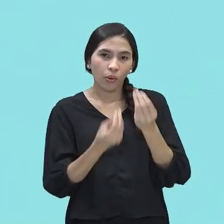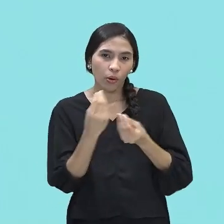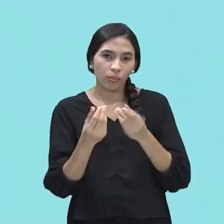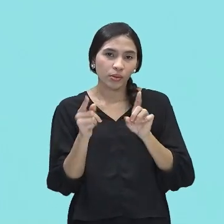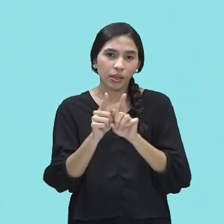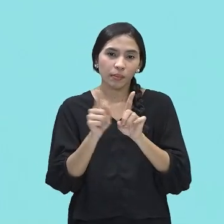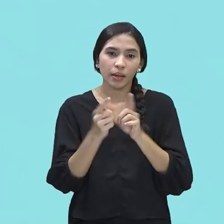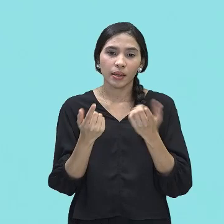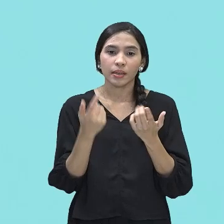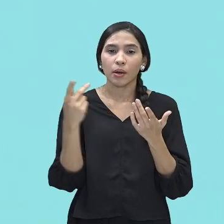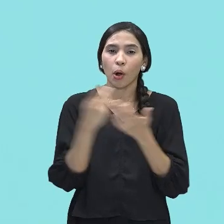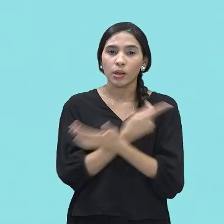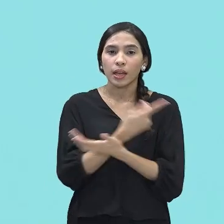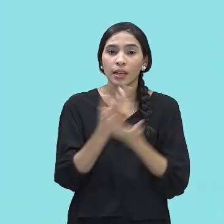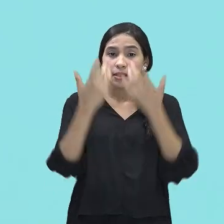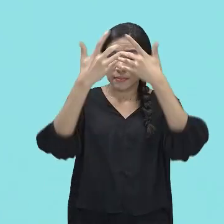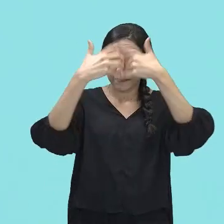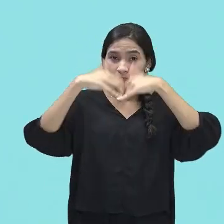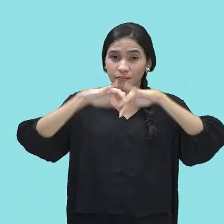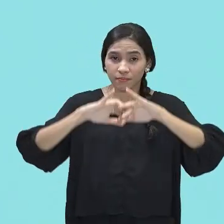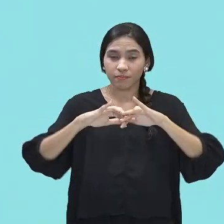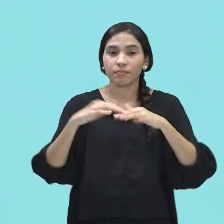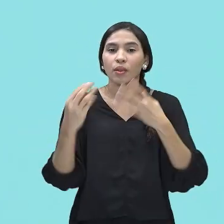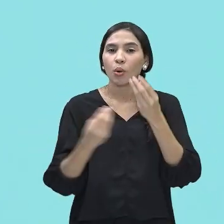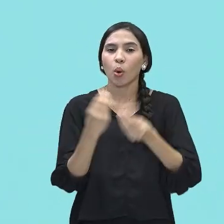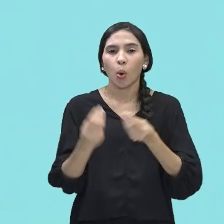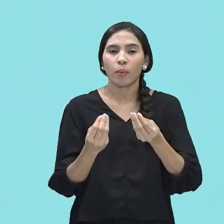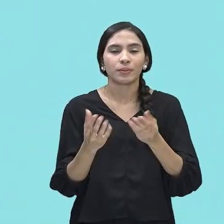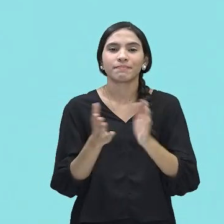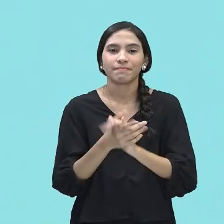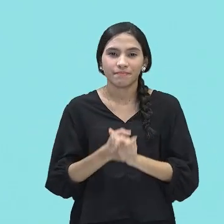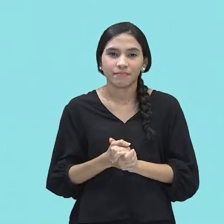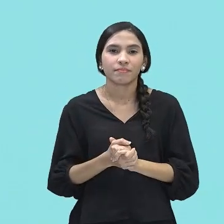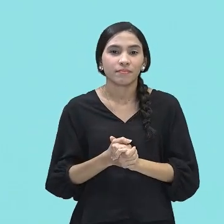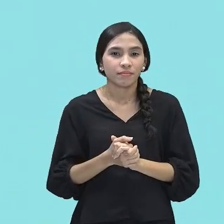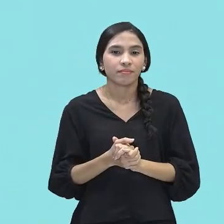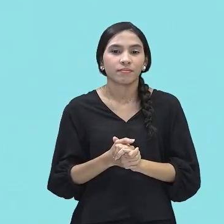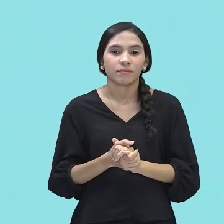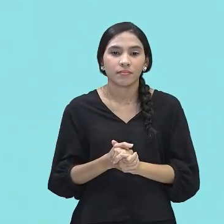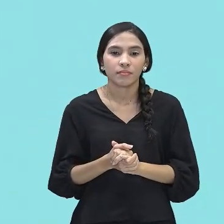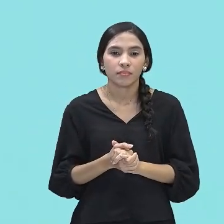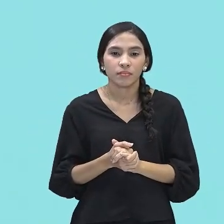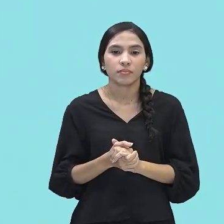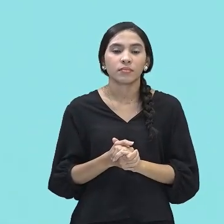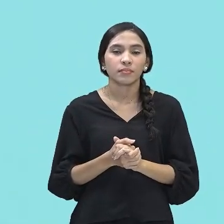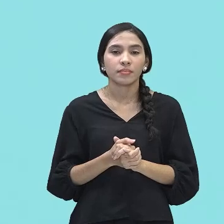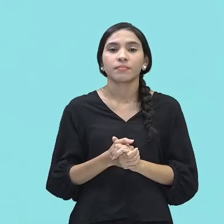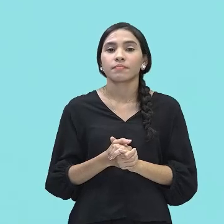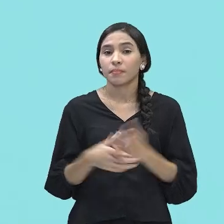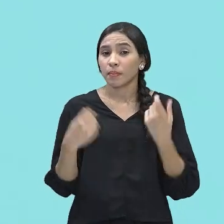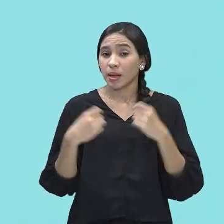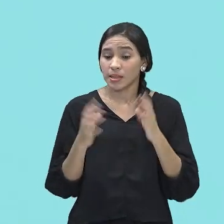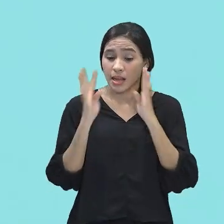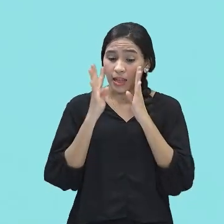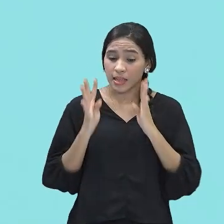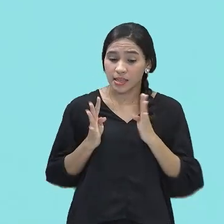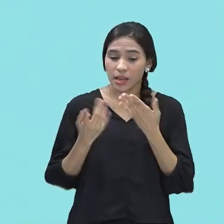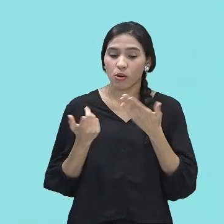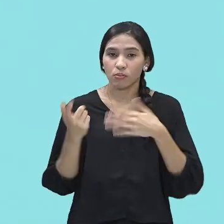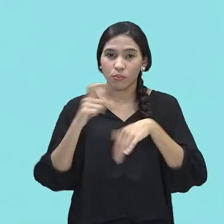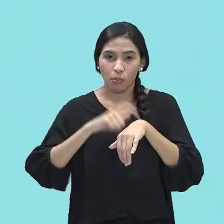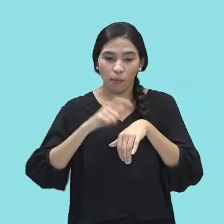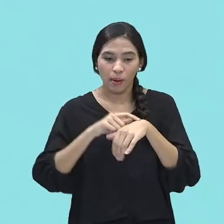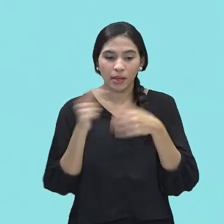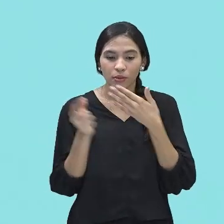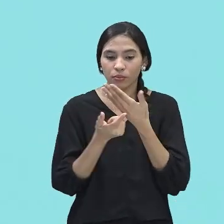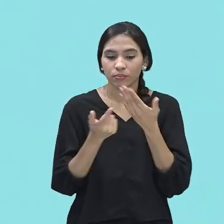que acontece dentro da cabeça do personagem. Então, isso é bem legal. O que exige muita atenção do leitor para saber